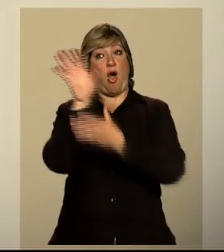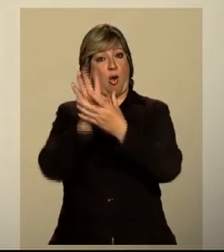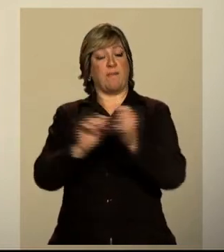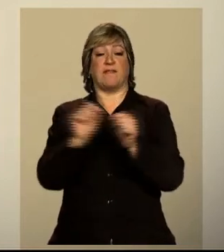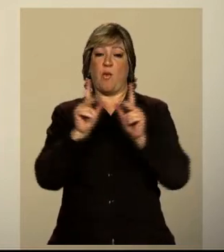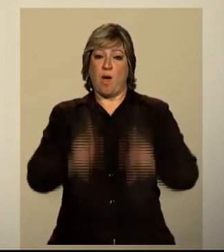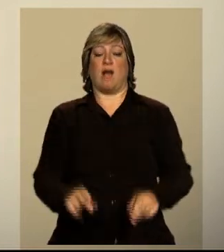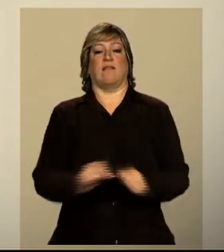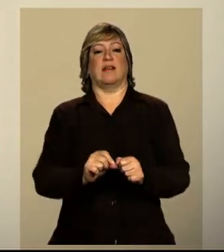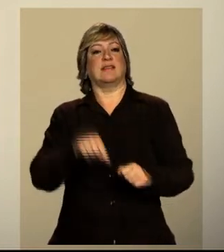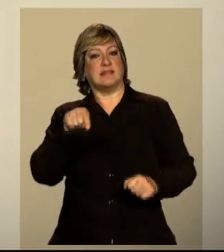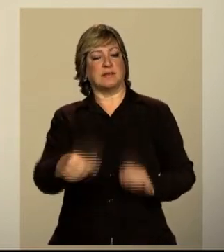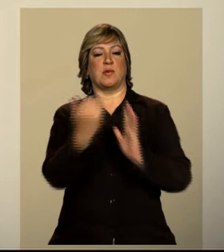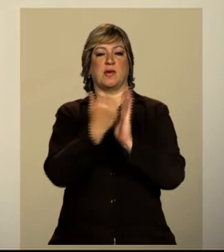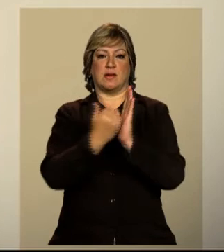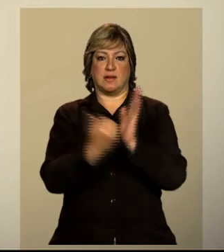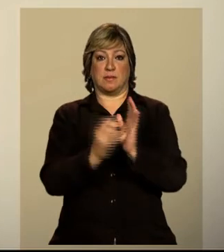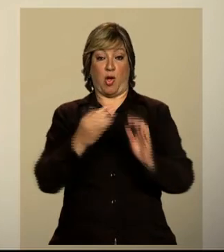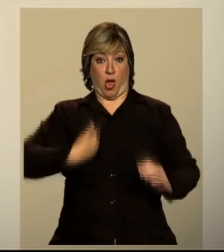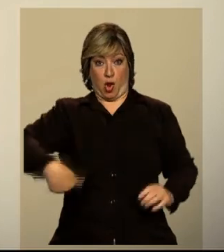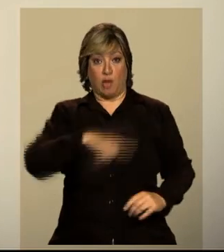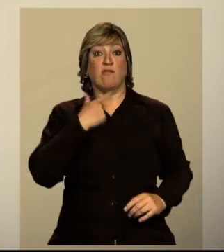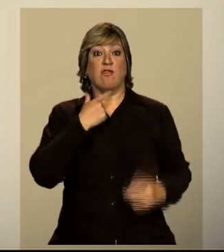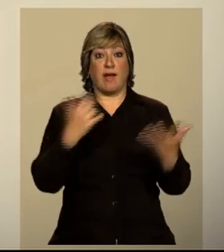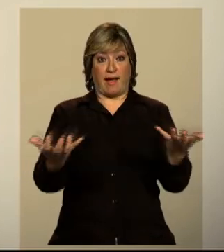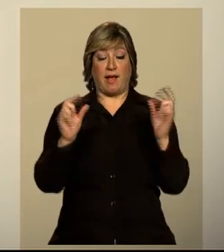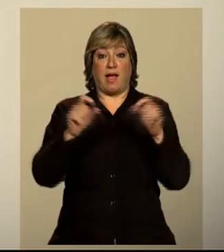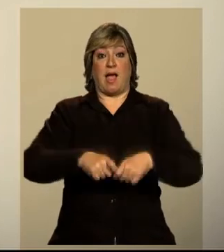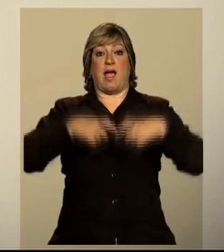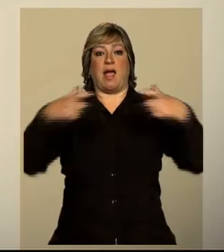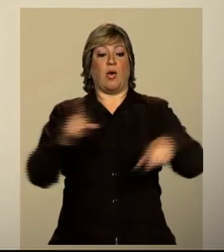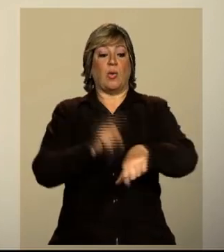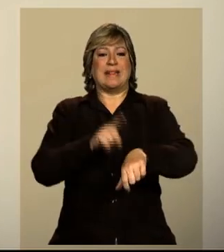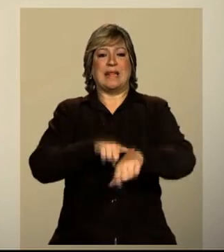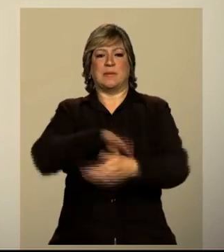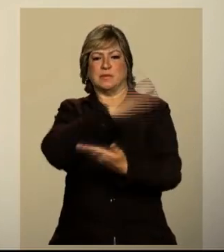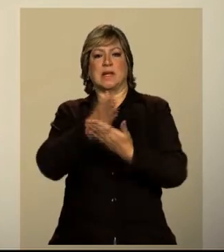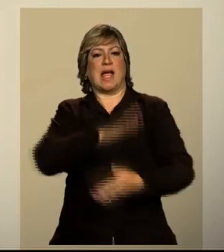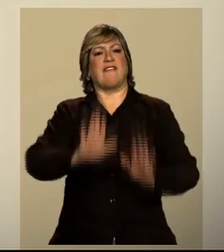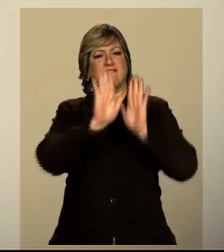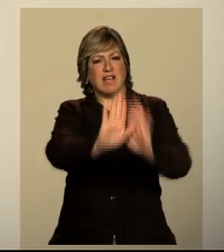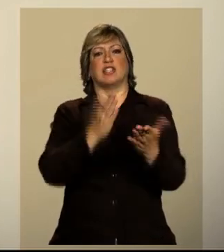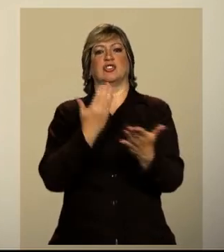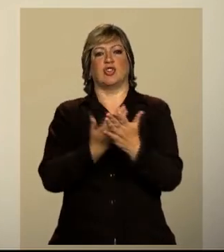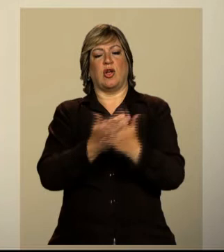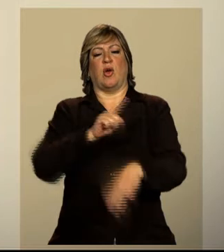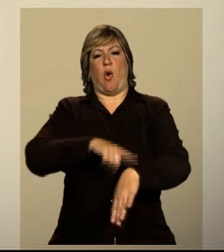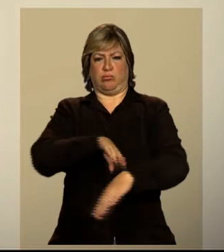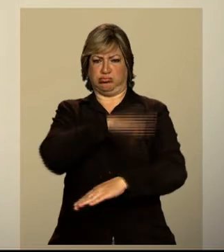o programa de ensino integral mais educação o nosso objetivo é ampliar o tempo de estudo da Criança e do jovem